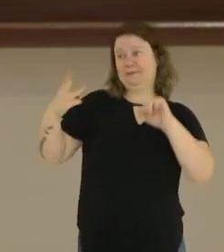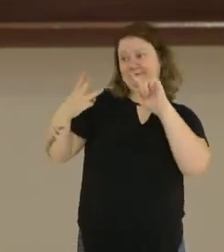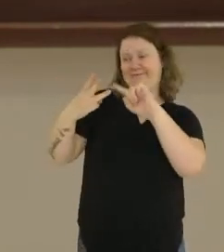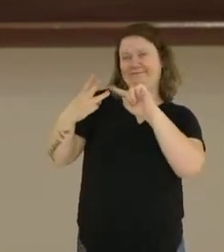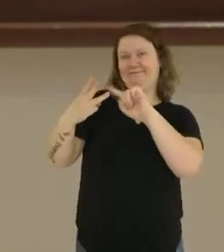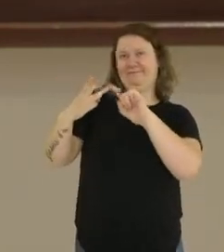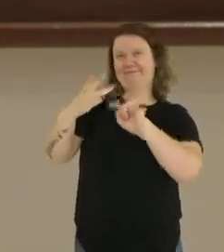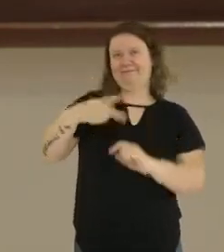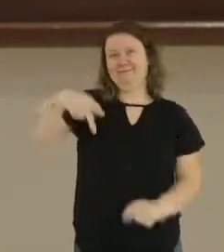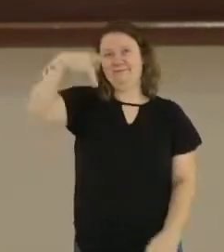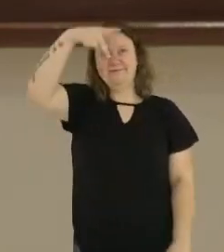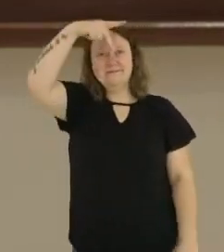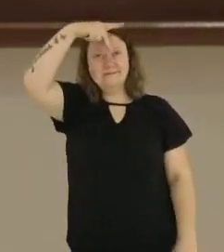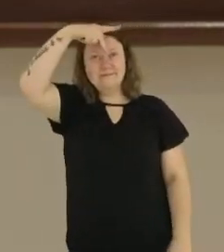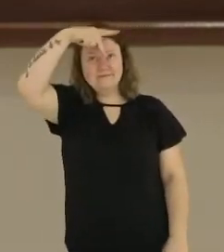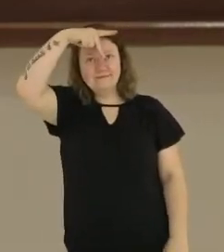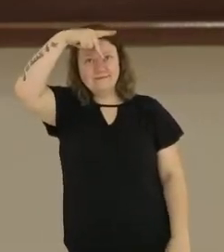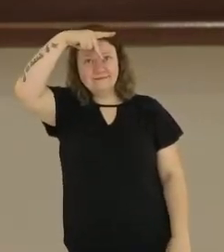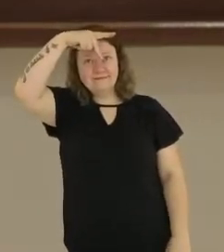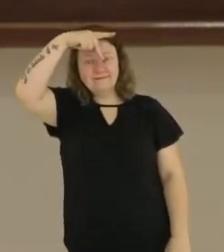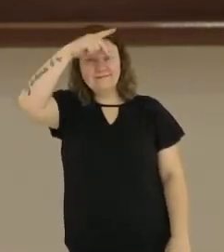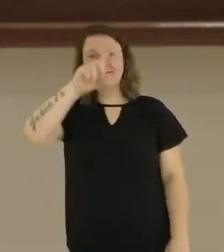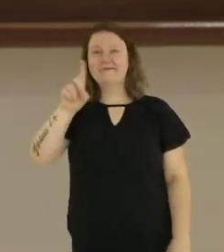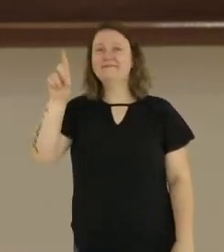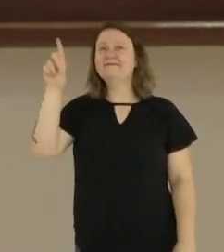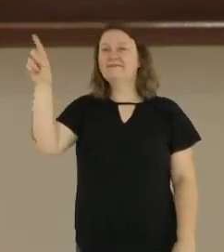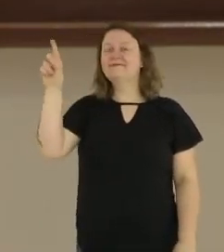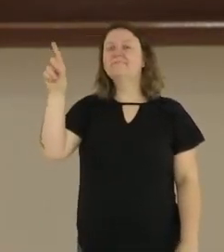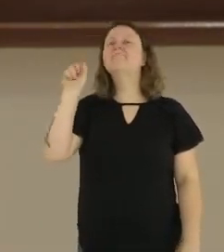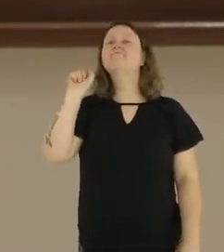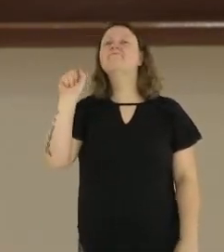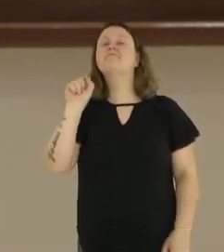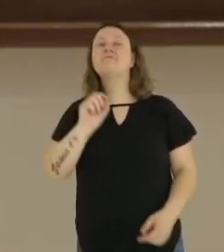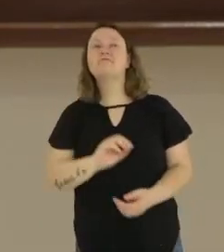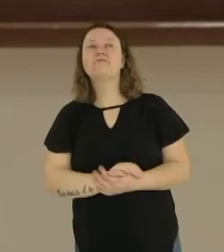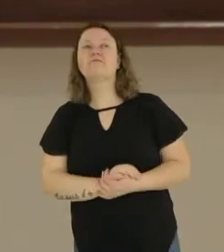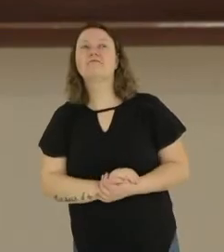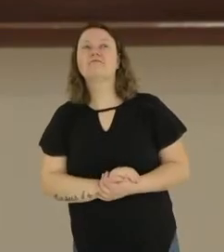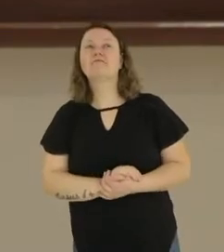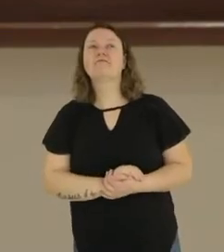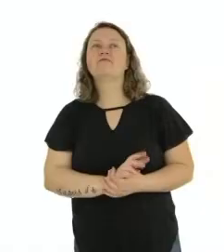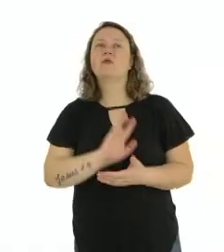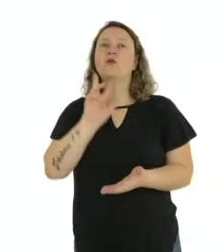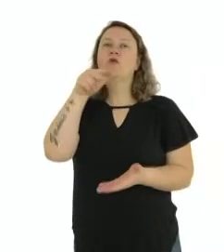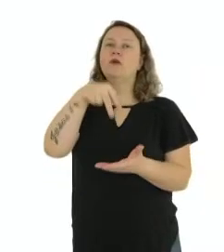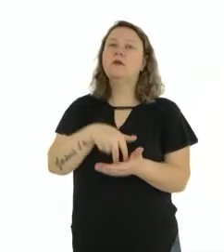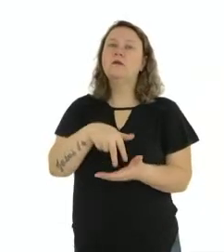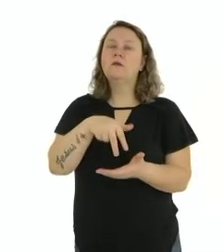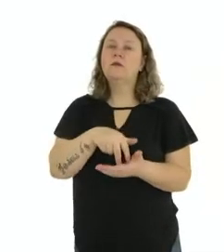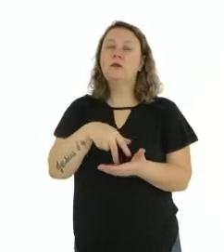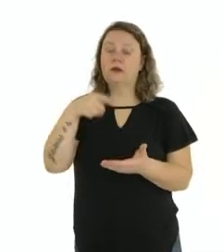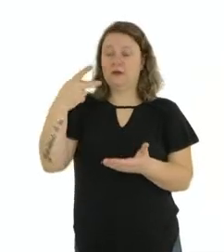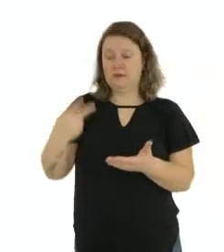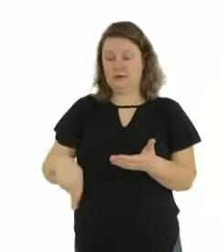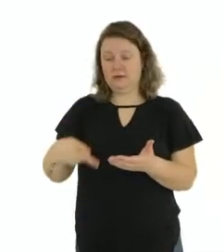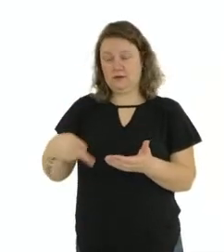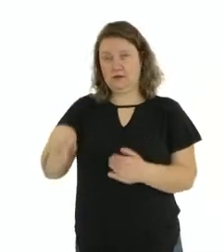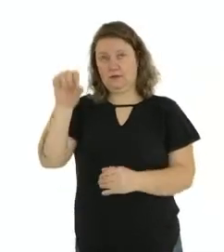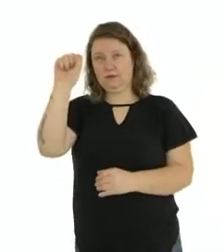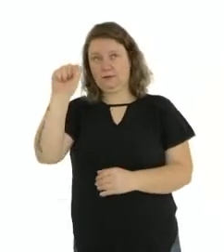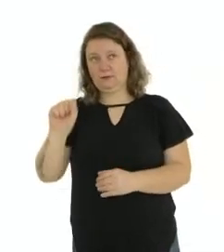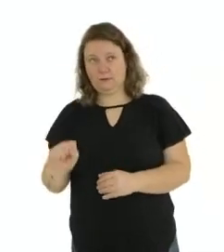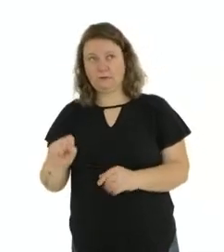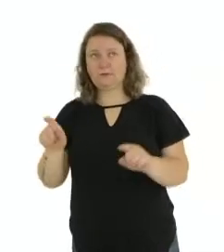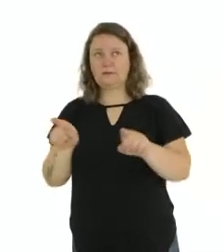Temos também os poloneses. Bom, os poloneses, eles se fixaram aqui no sul, né,